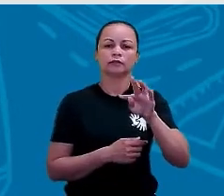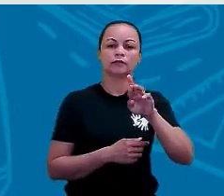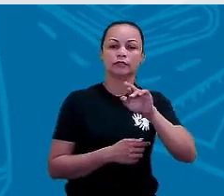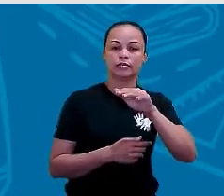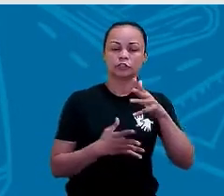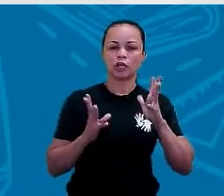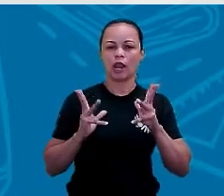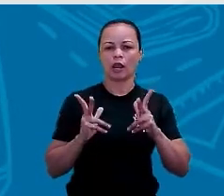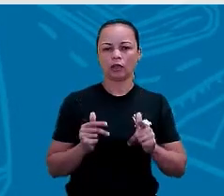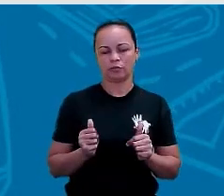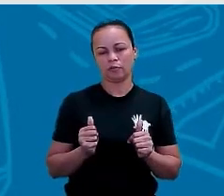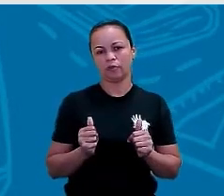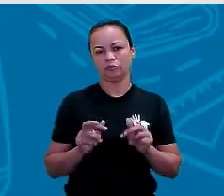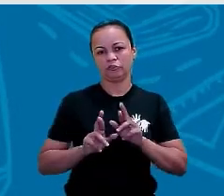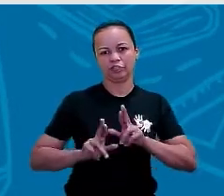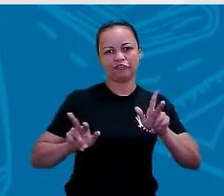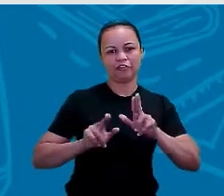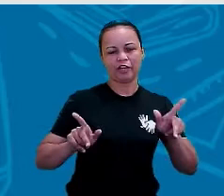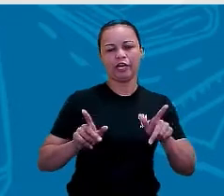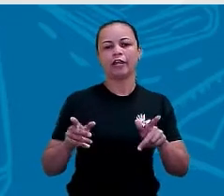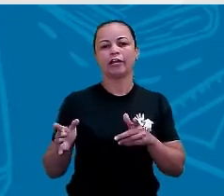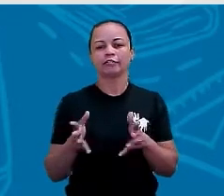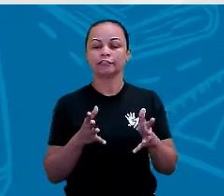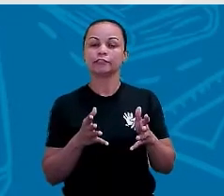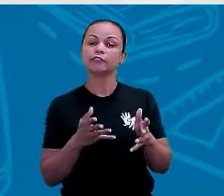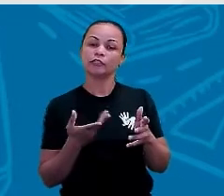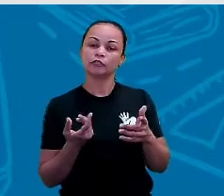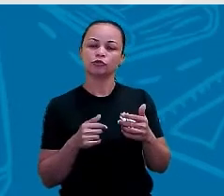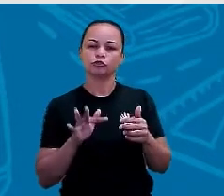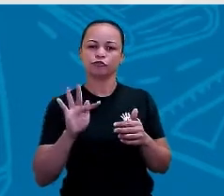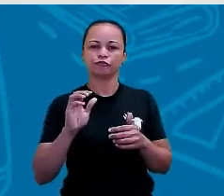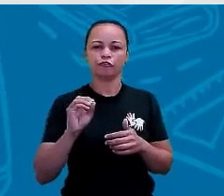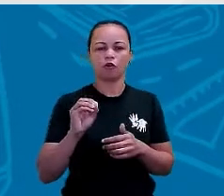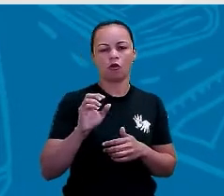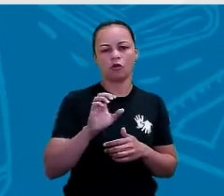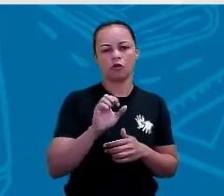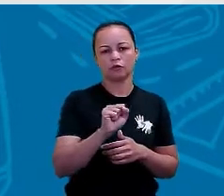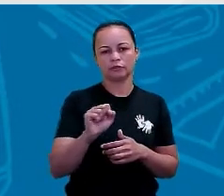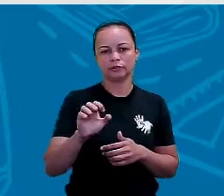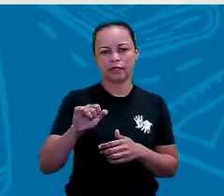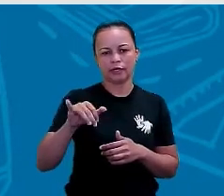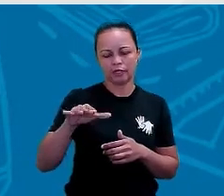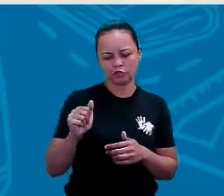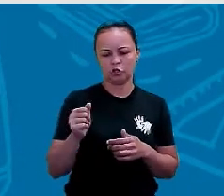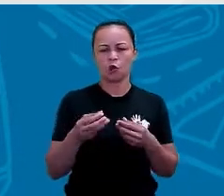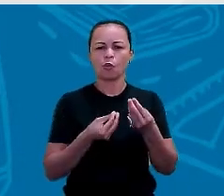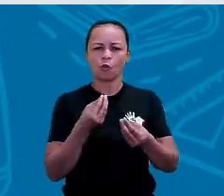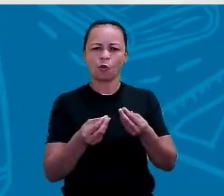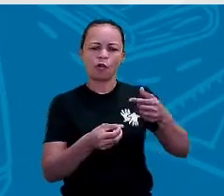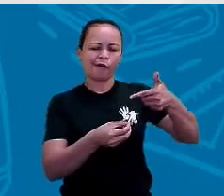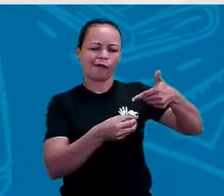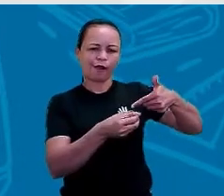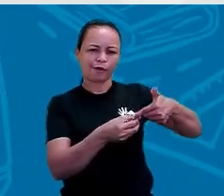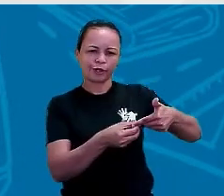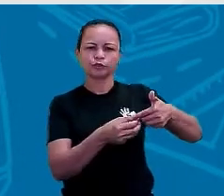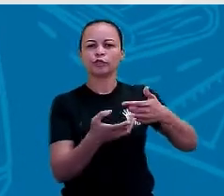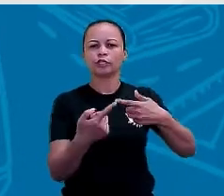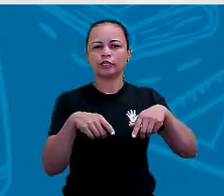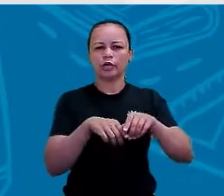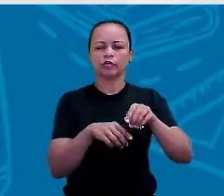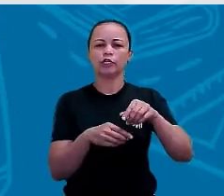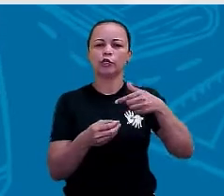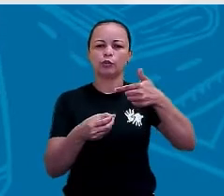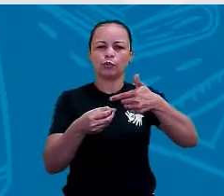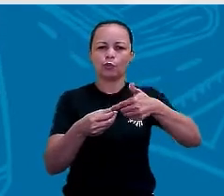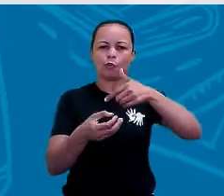combustíveis fósseis, como a gasolina e o diesel, e o óleo diesel, né? Aqui a gente está falando principalmente